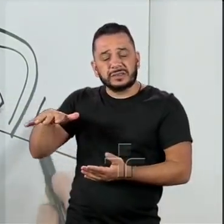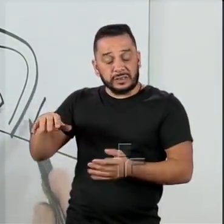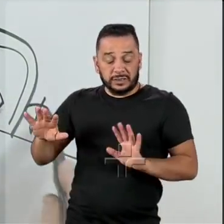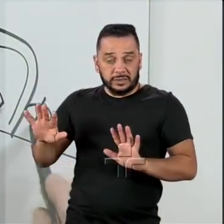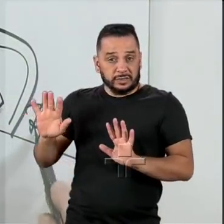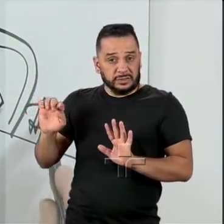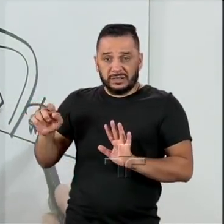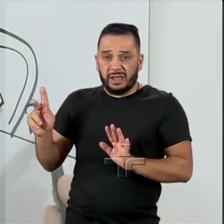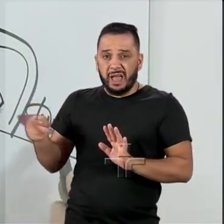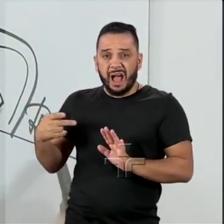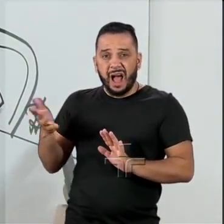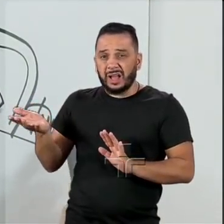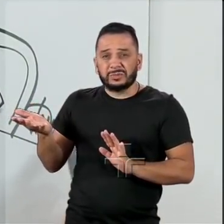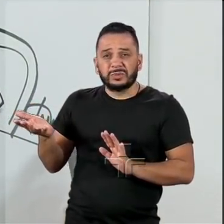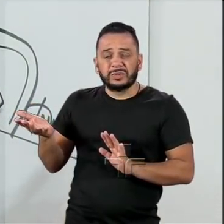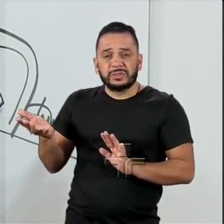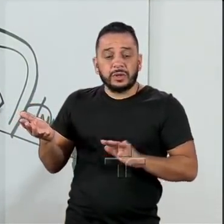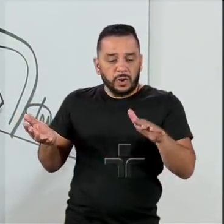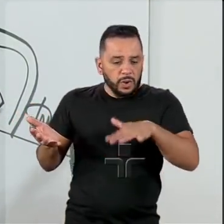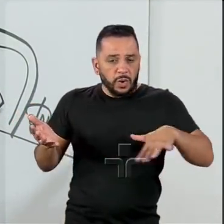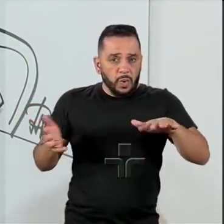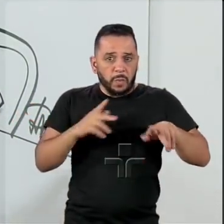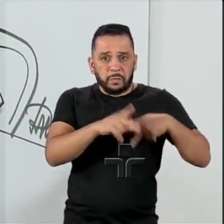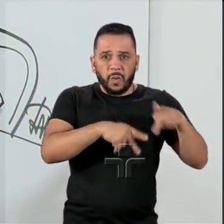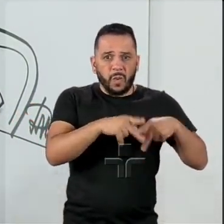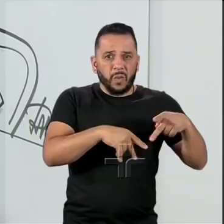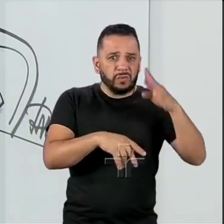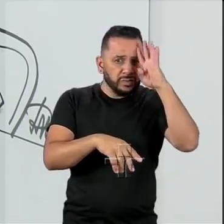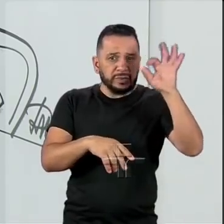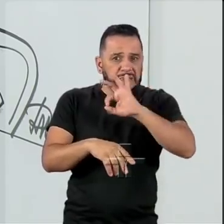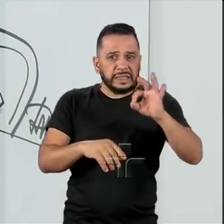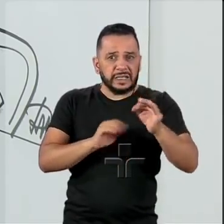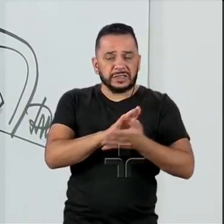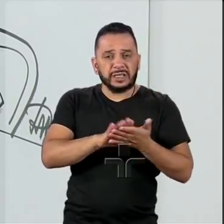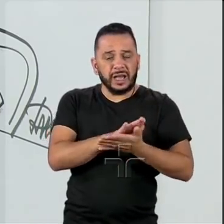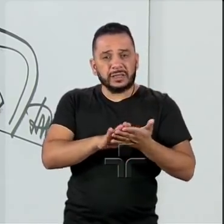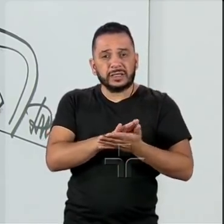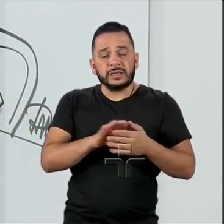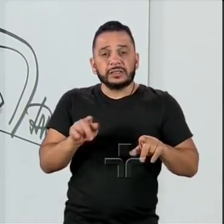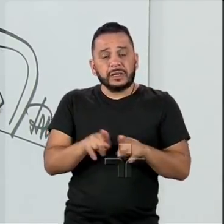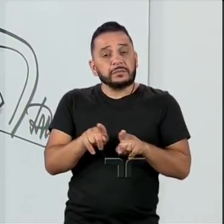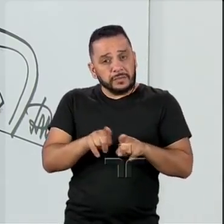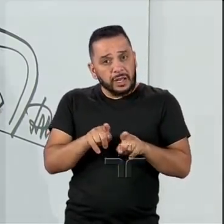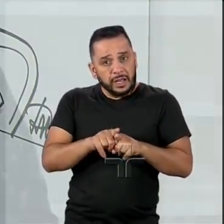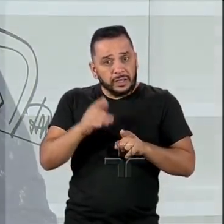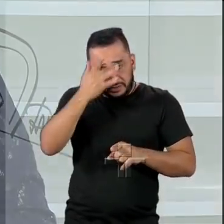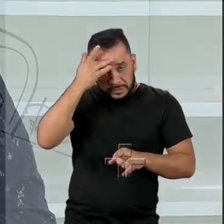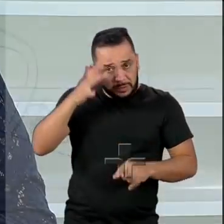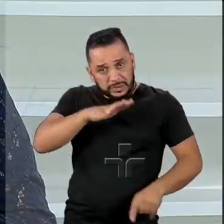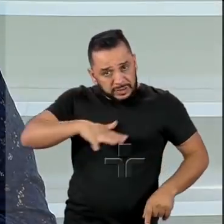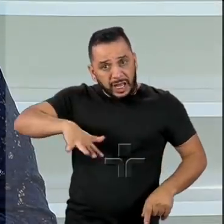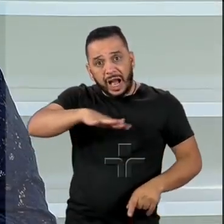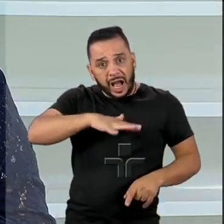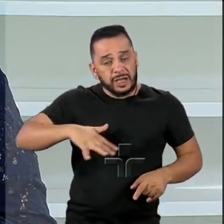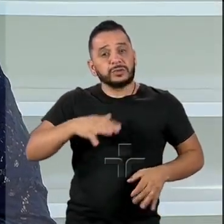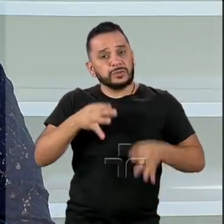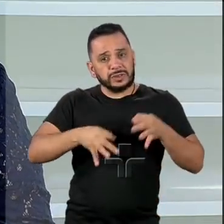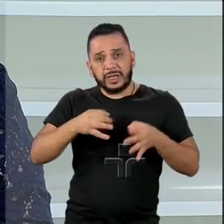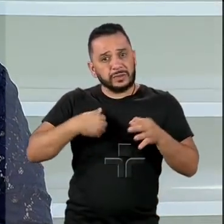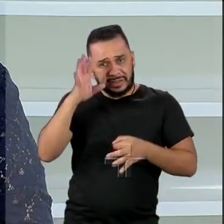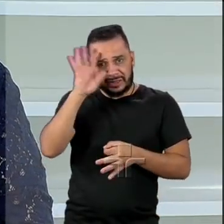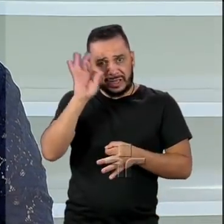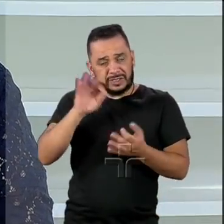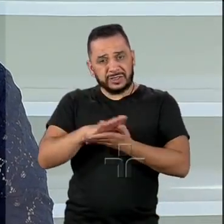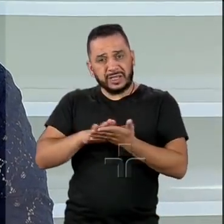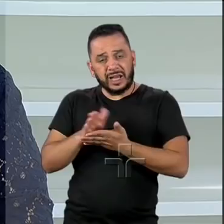população que não entende e também para o próprio judiciário. Porque uma corte como o Supremo e como o